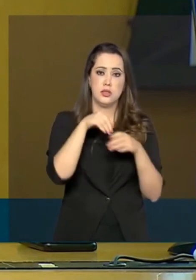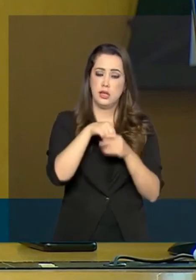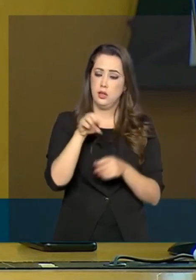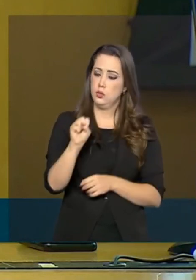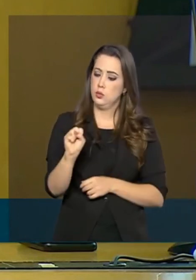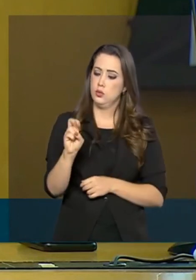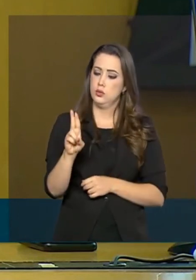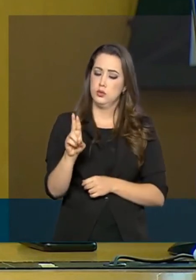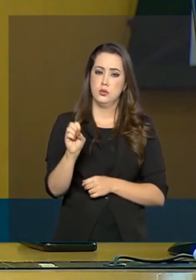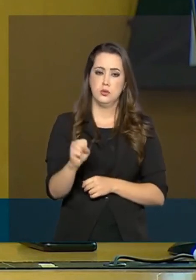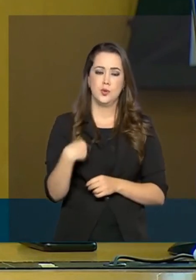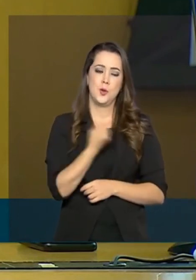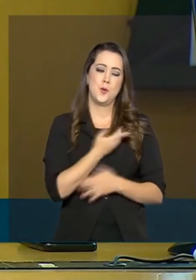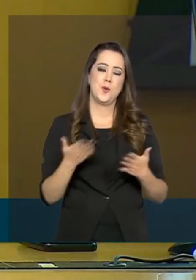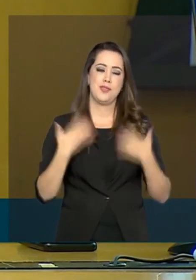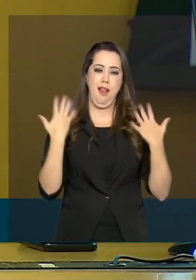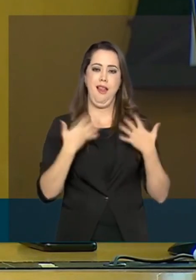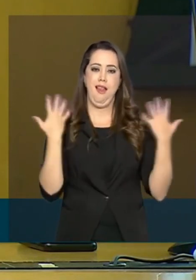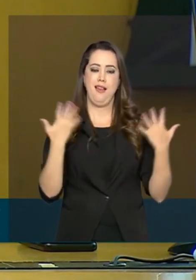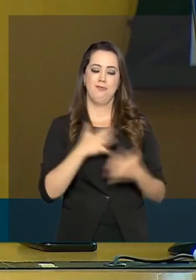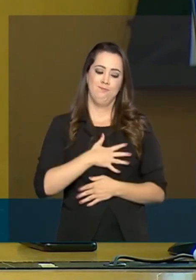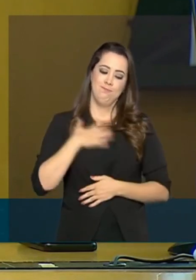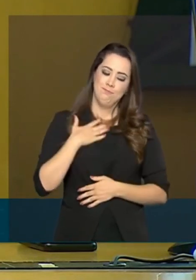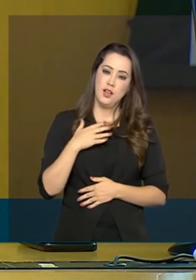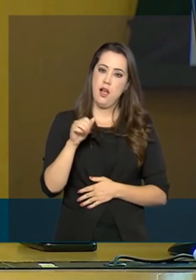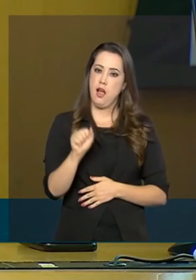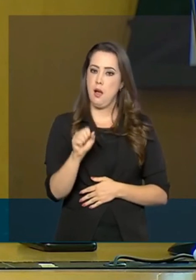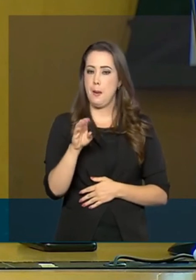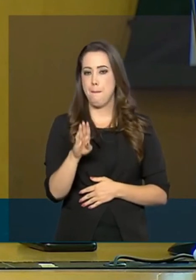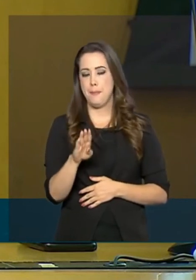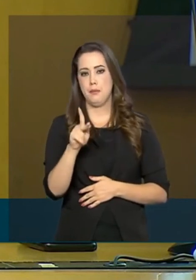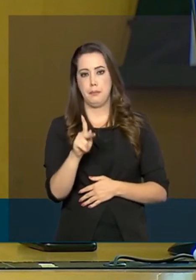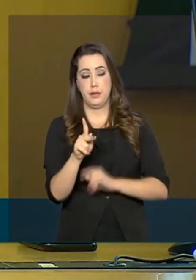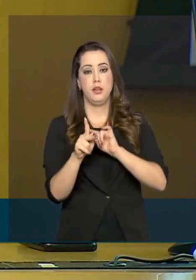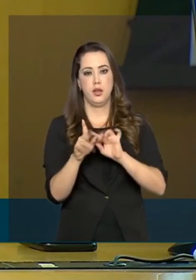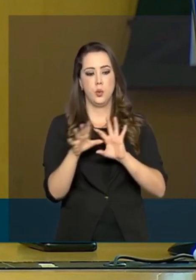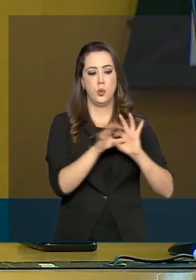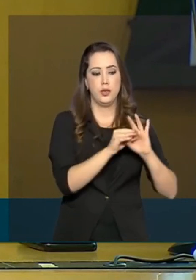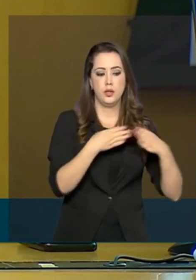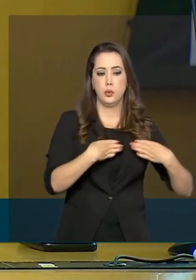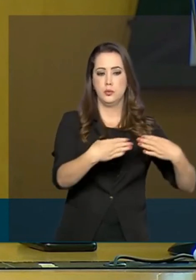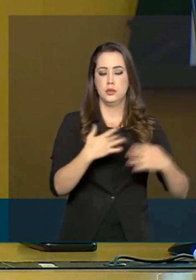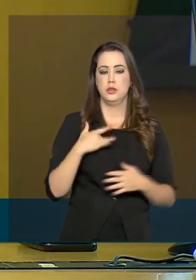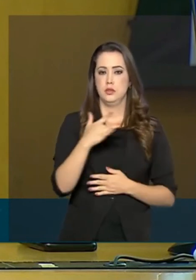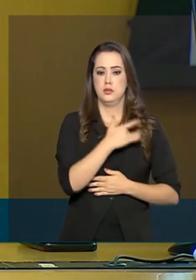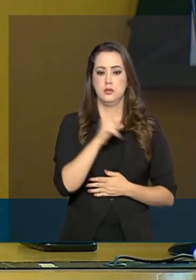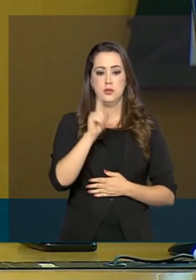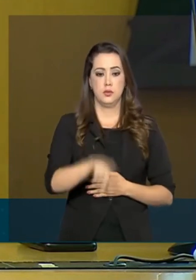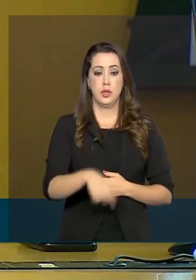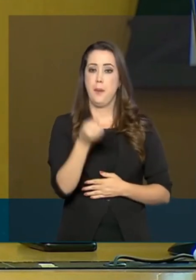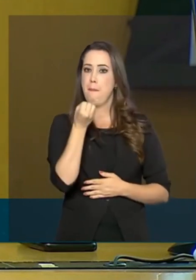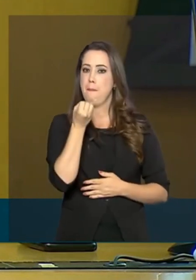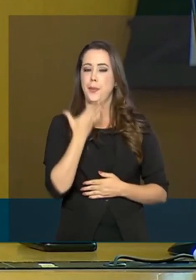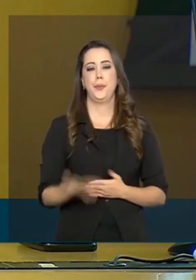SUS, o que nos alegra, nos honra. A ABP tem esse vínculo com o Ministério da Saúde, o que é muito